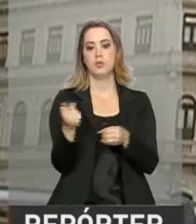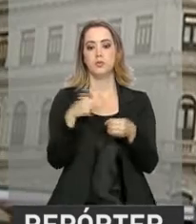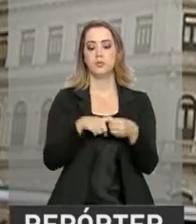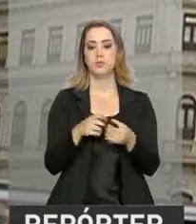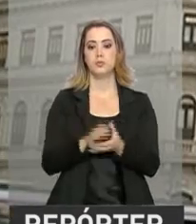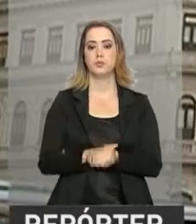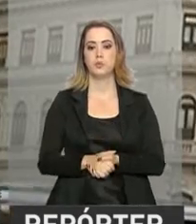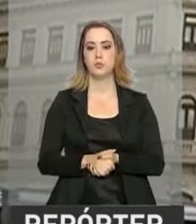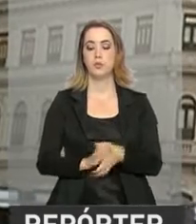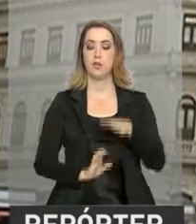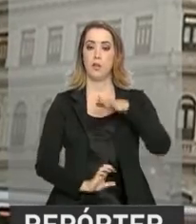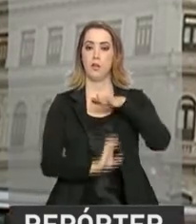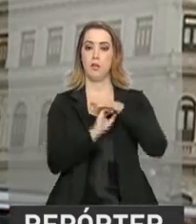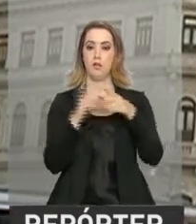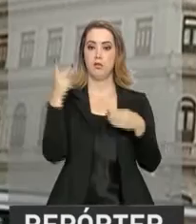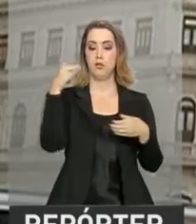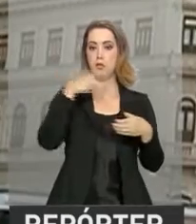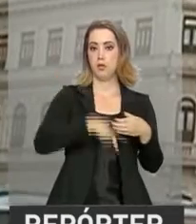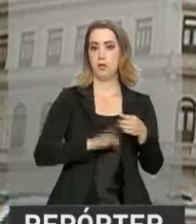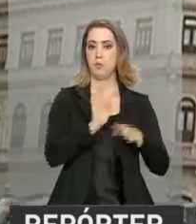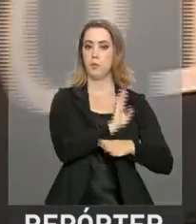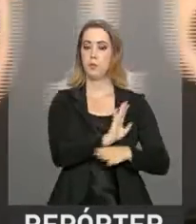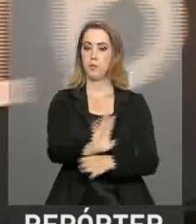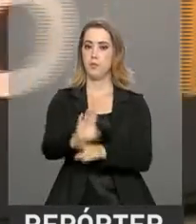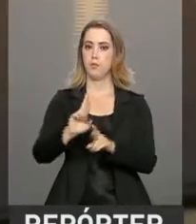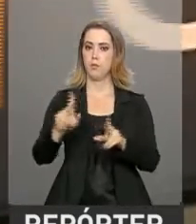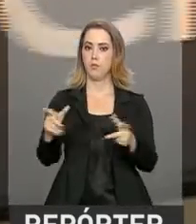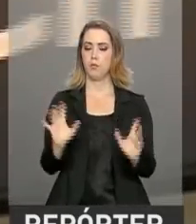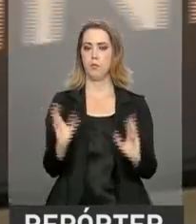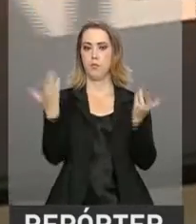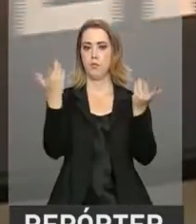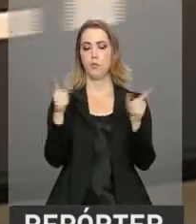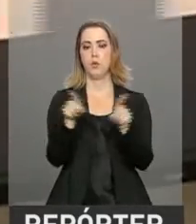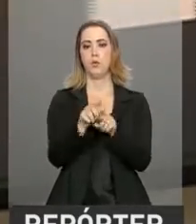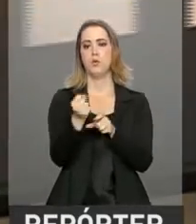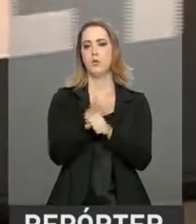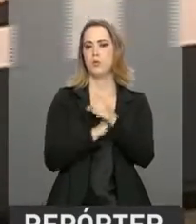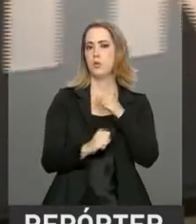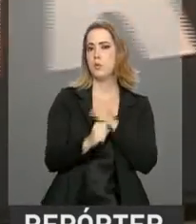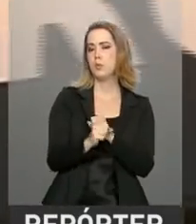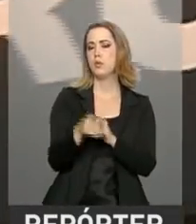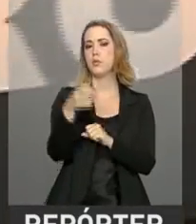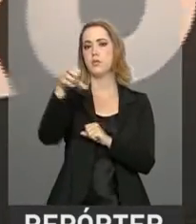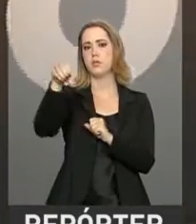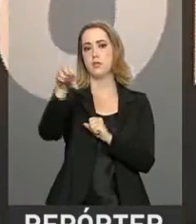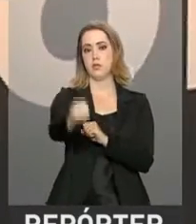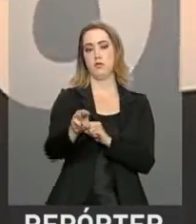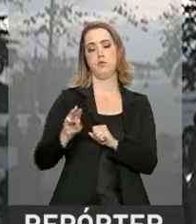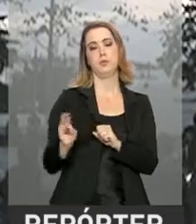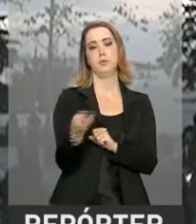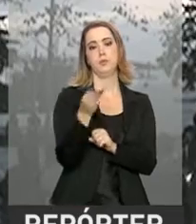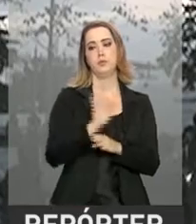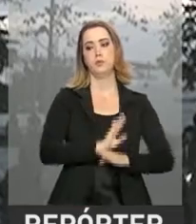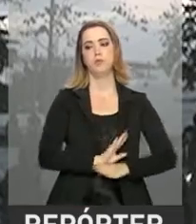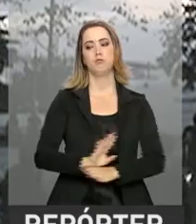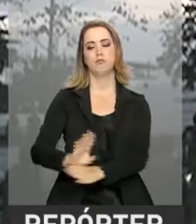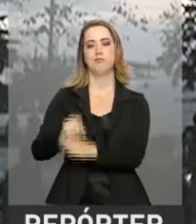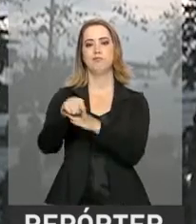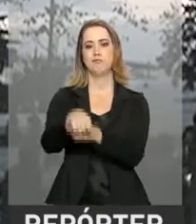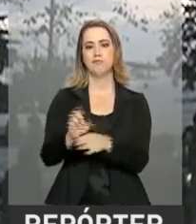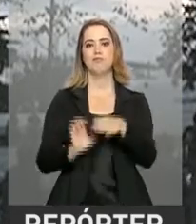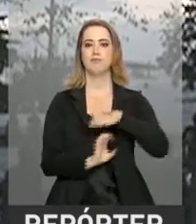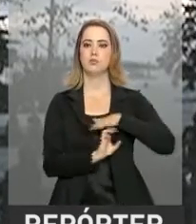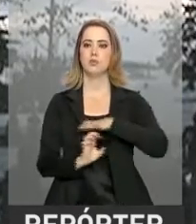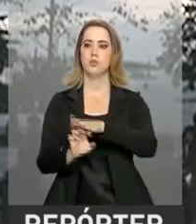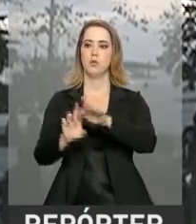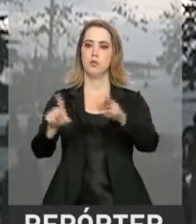A Petrobras é uma das apoiadoras de eventos. Só no ano passado, 90 milhões de reais foram investidos pela empresa